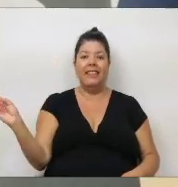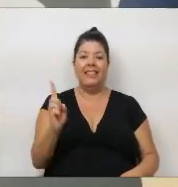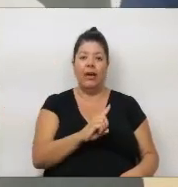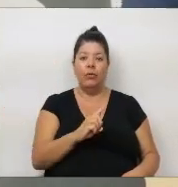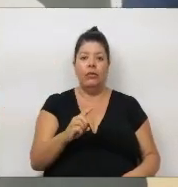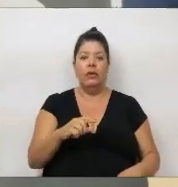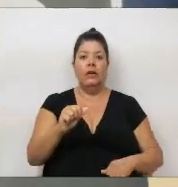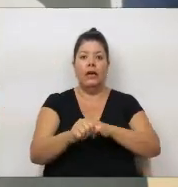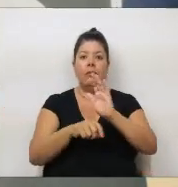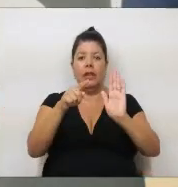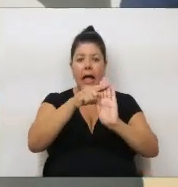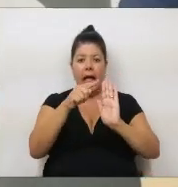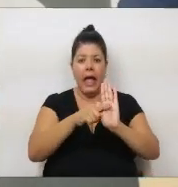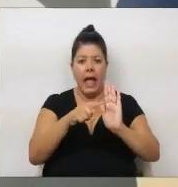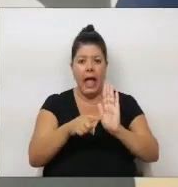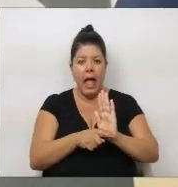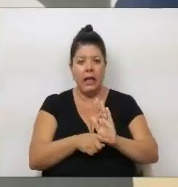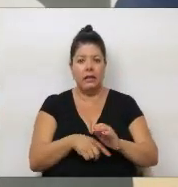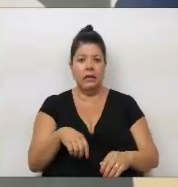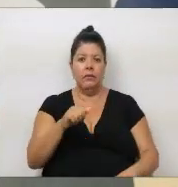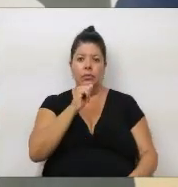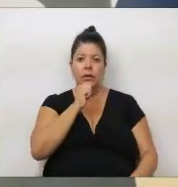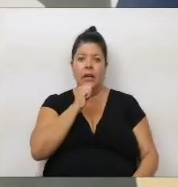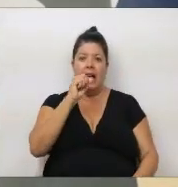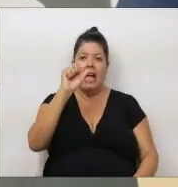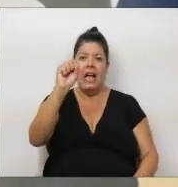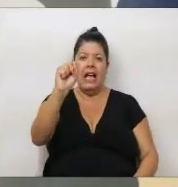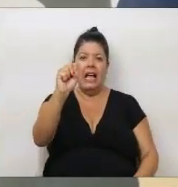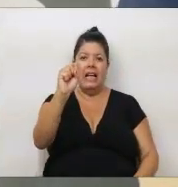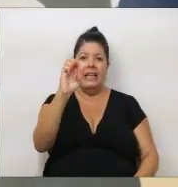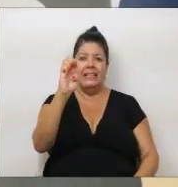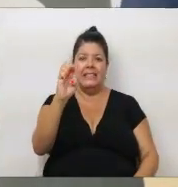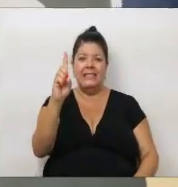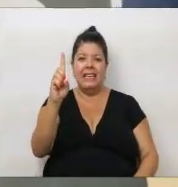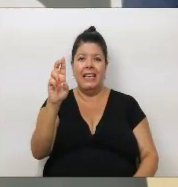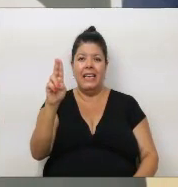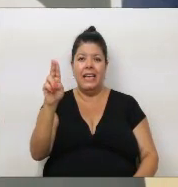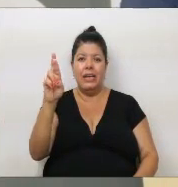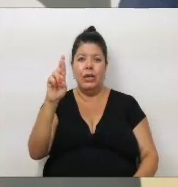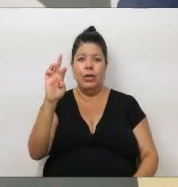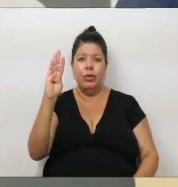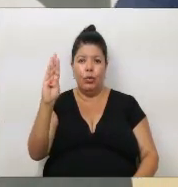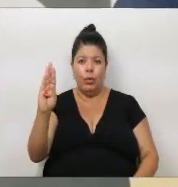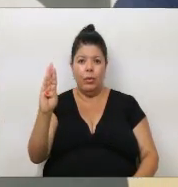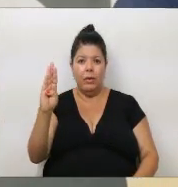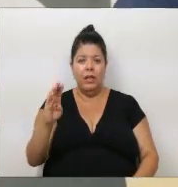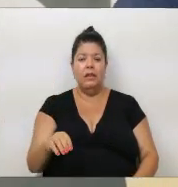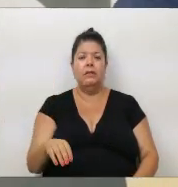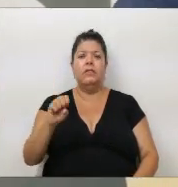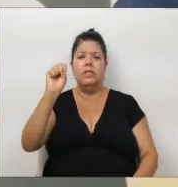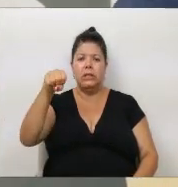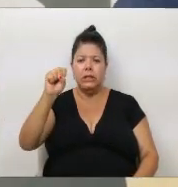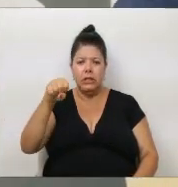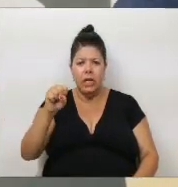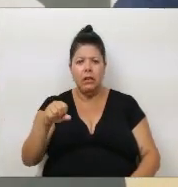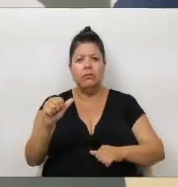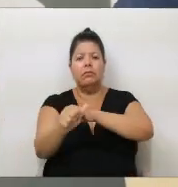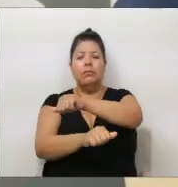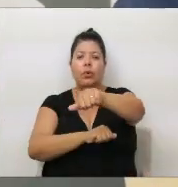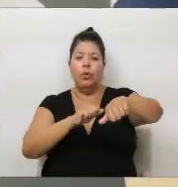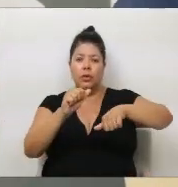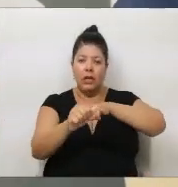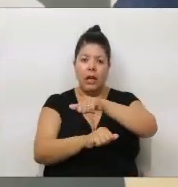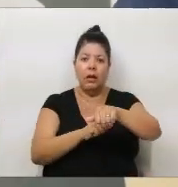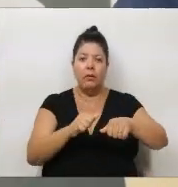por exemplo, na SEDURB, e todo o mecanismo de funcionamento, para que haja transparência, para que todos